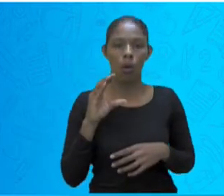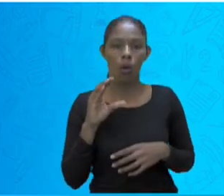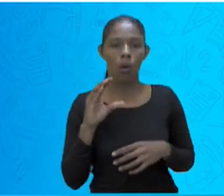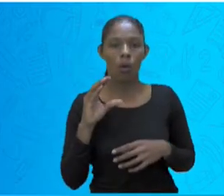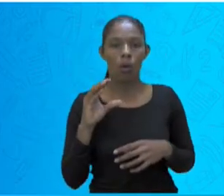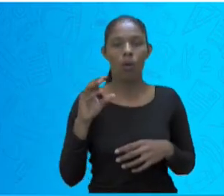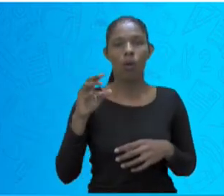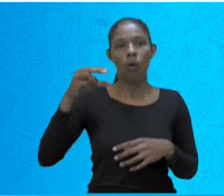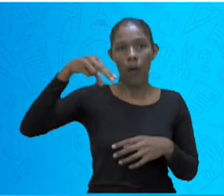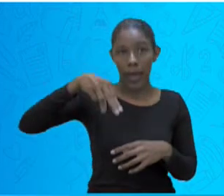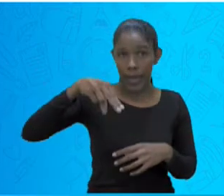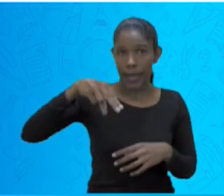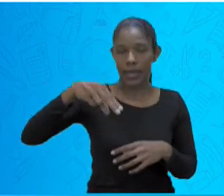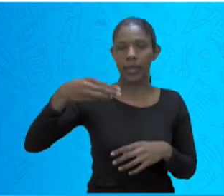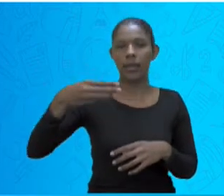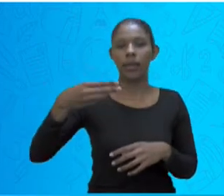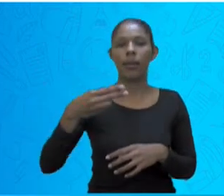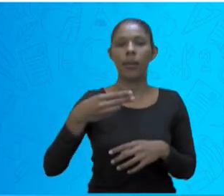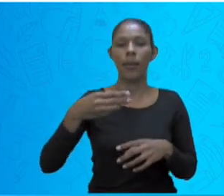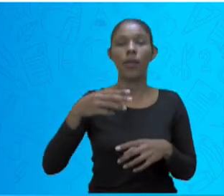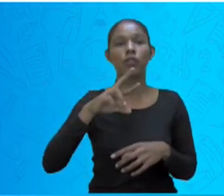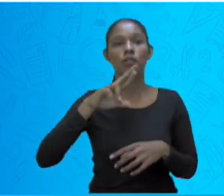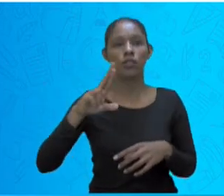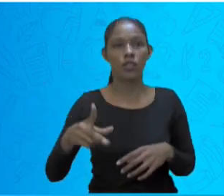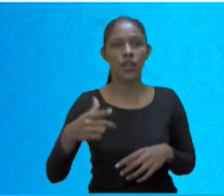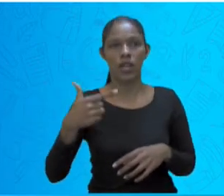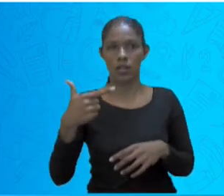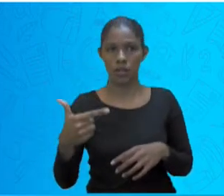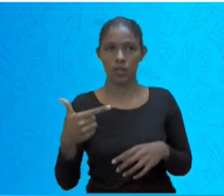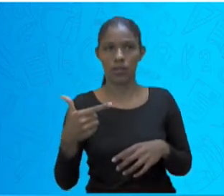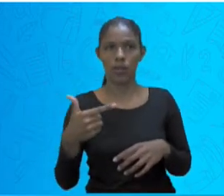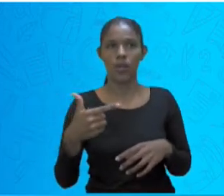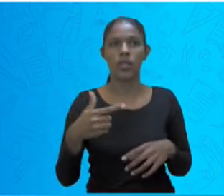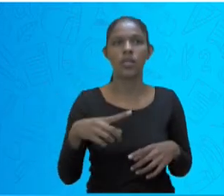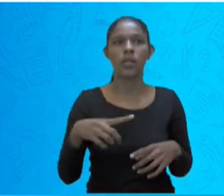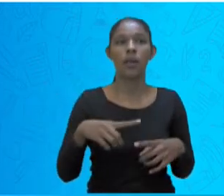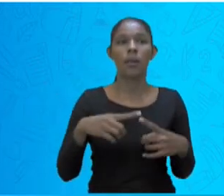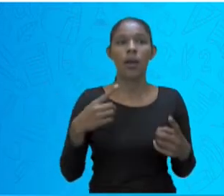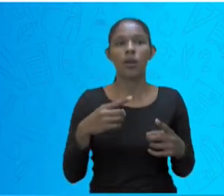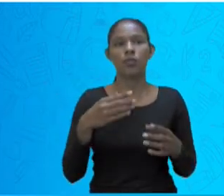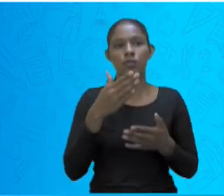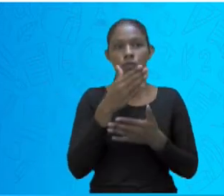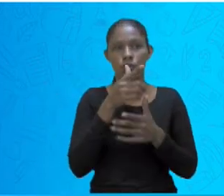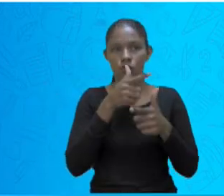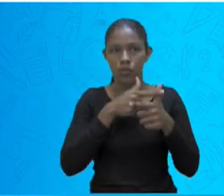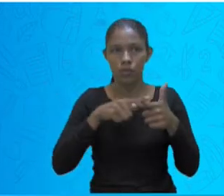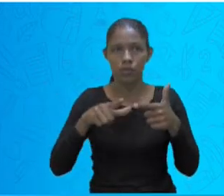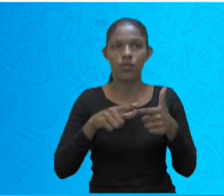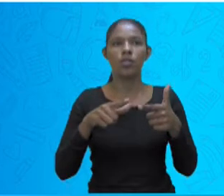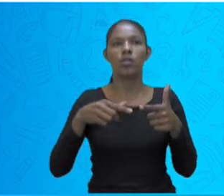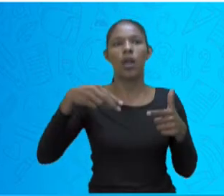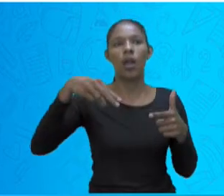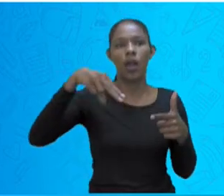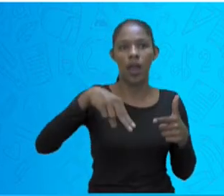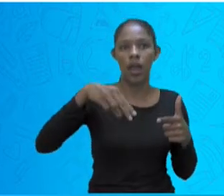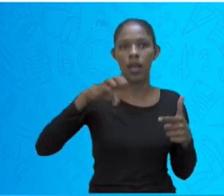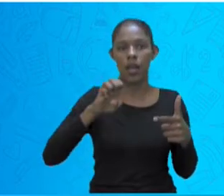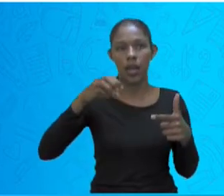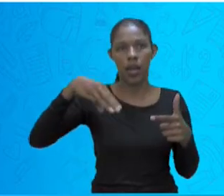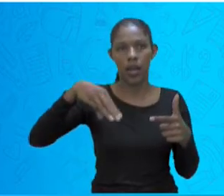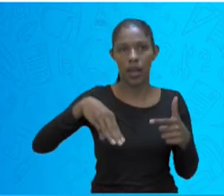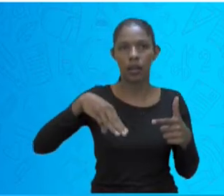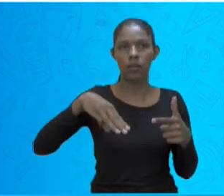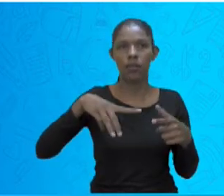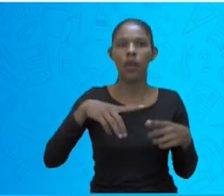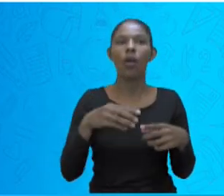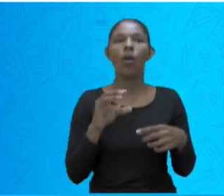com P diferente de N e P diferente de zero, nós temos raiz enésima de A elevado